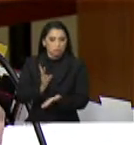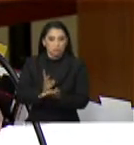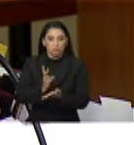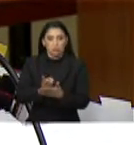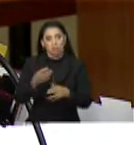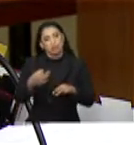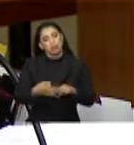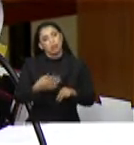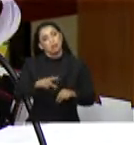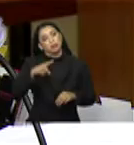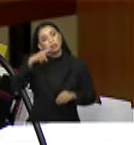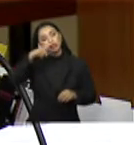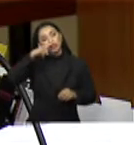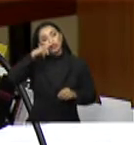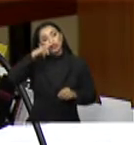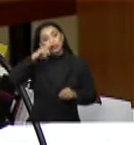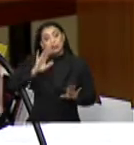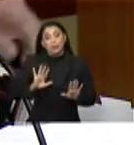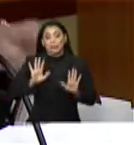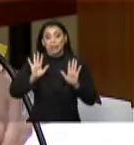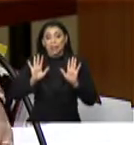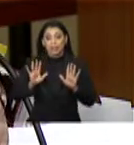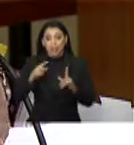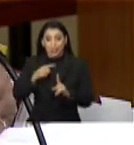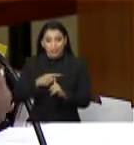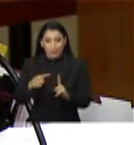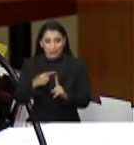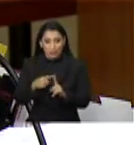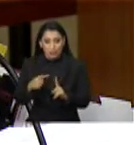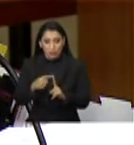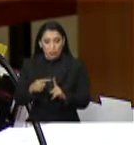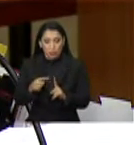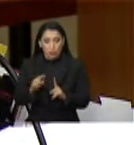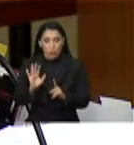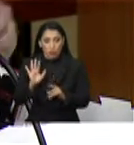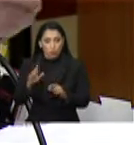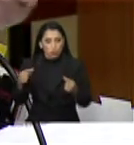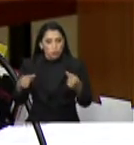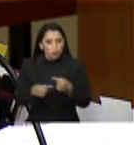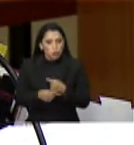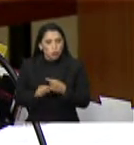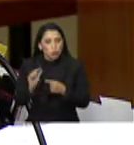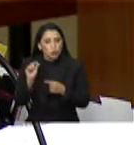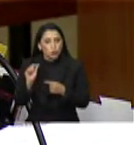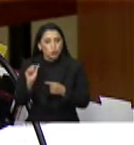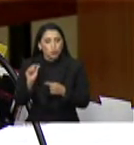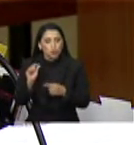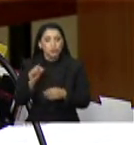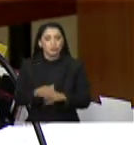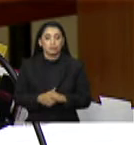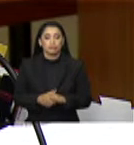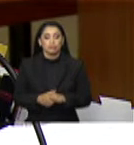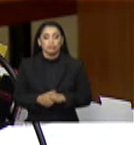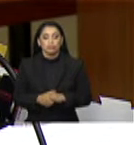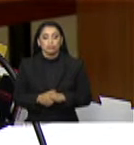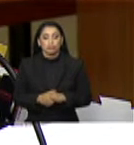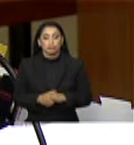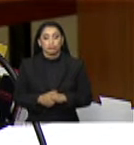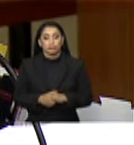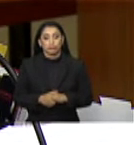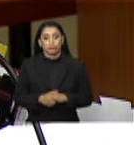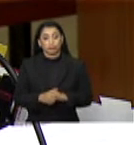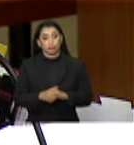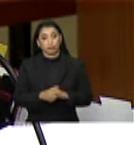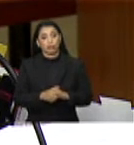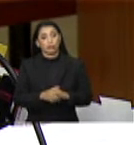Edson fachin mas só discordo do eminente isso Edson fachin em que Pese os tópicos